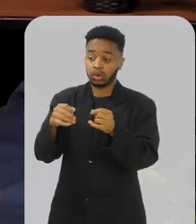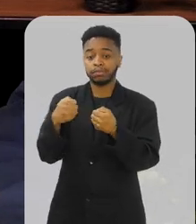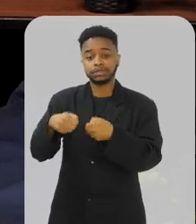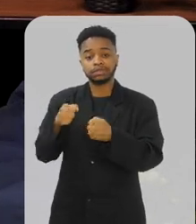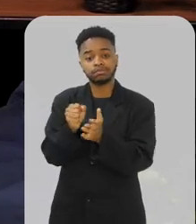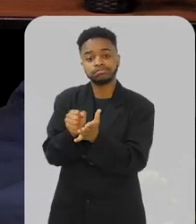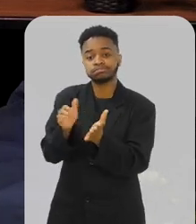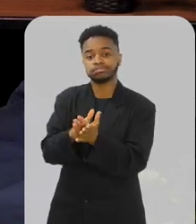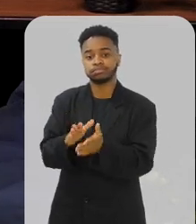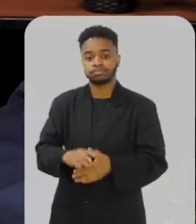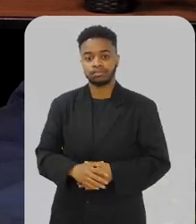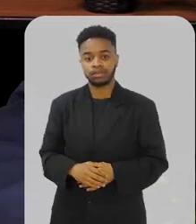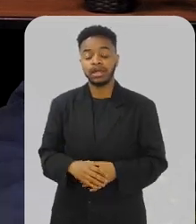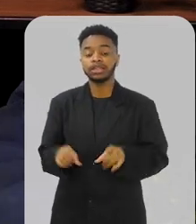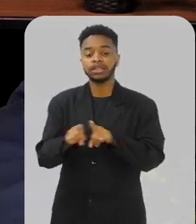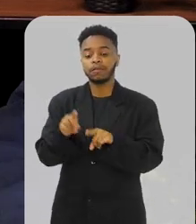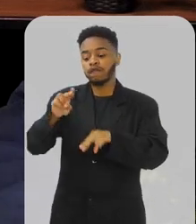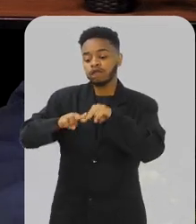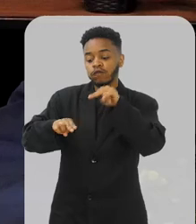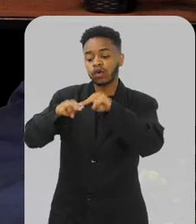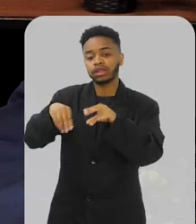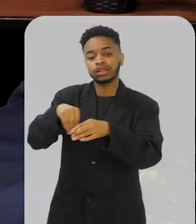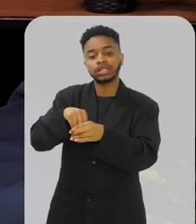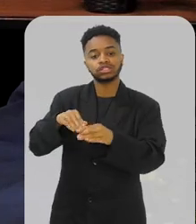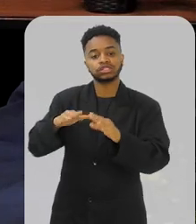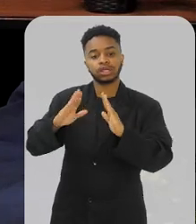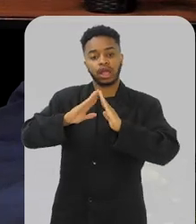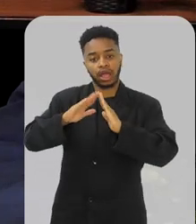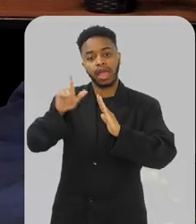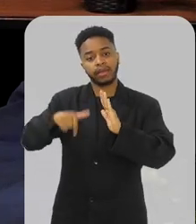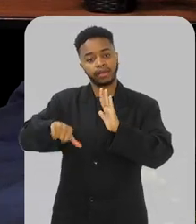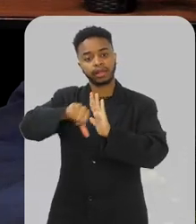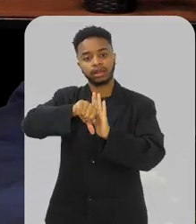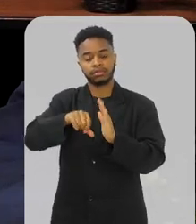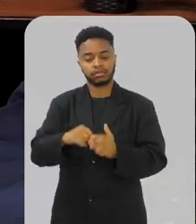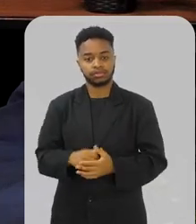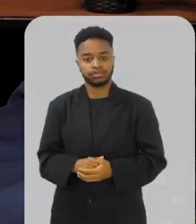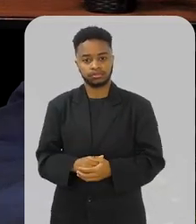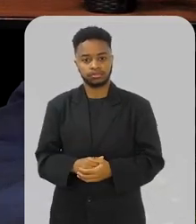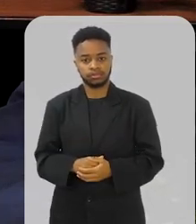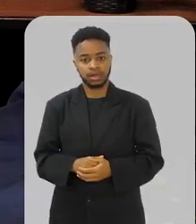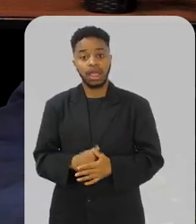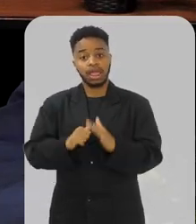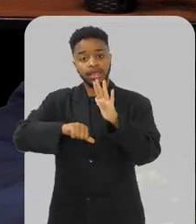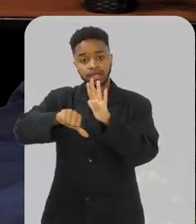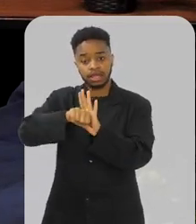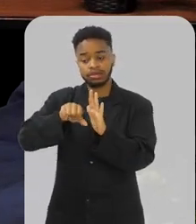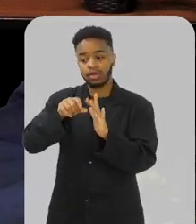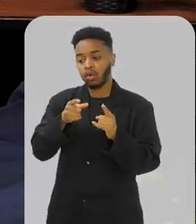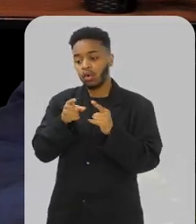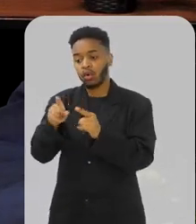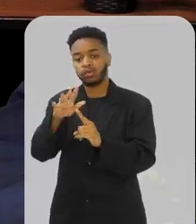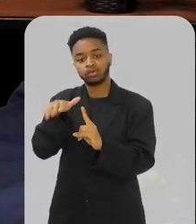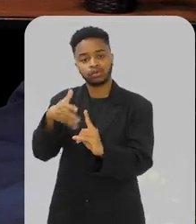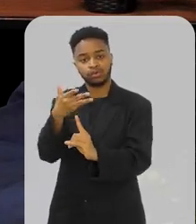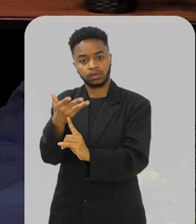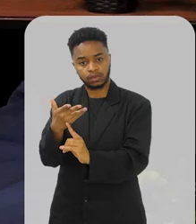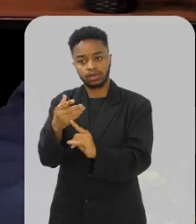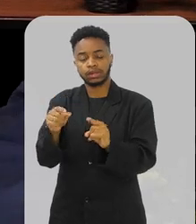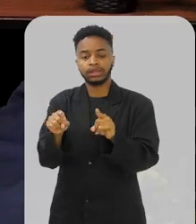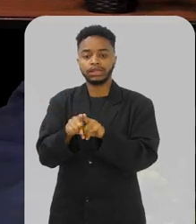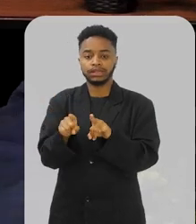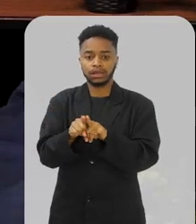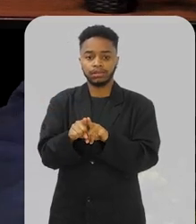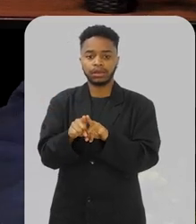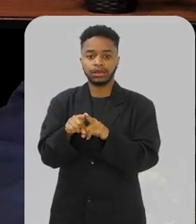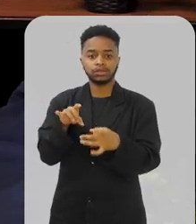ser multado. Fazer fogueira dentro de casa é crime. É crime ambiental e